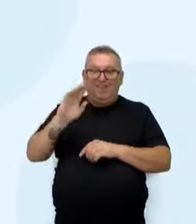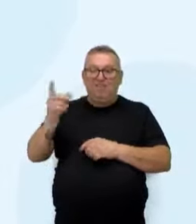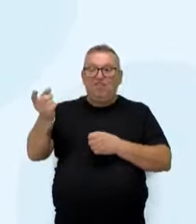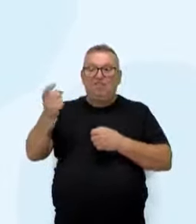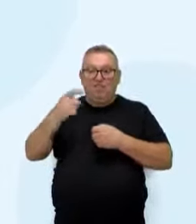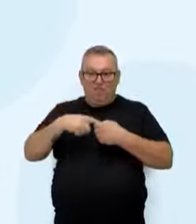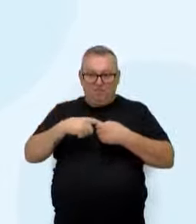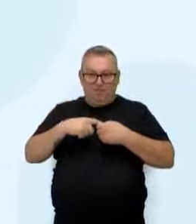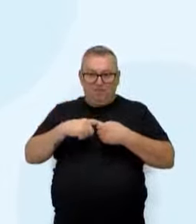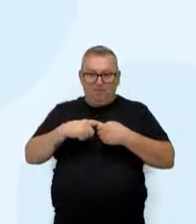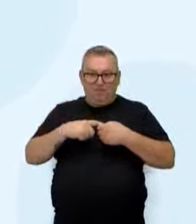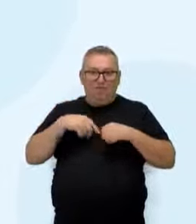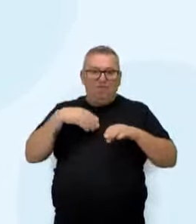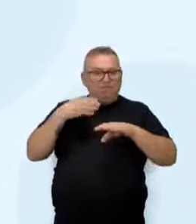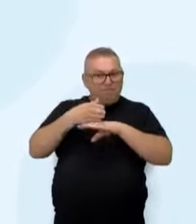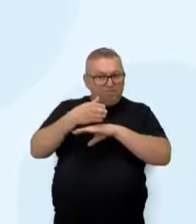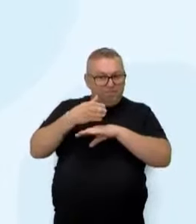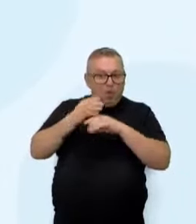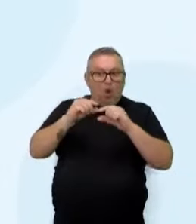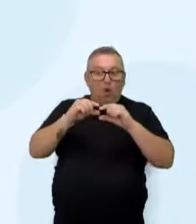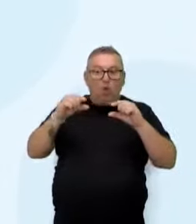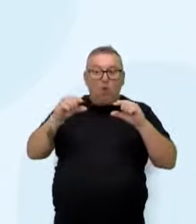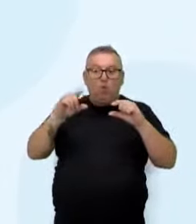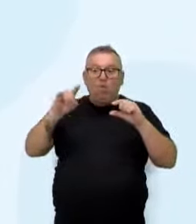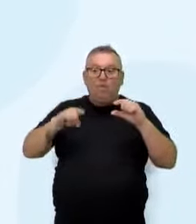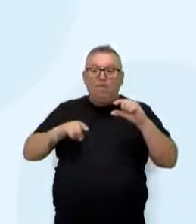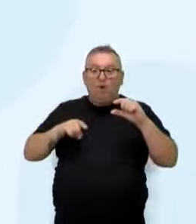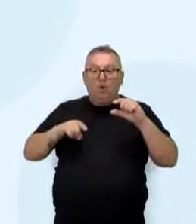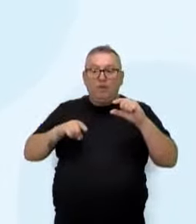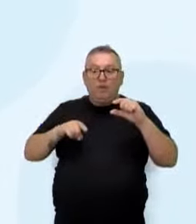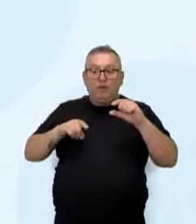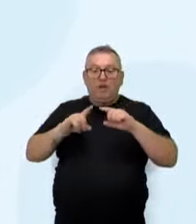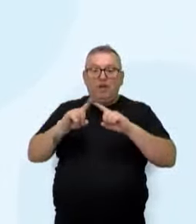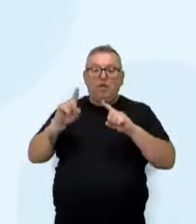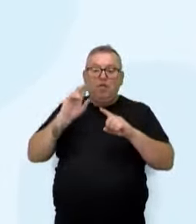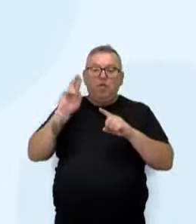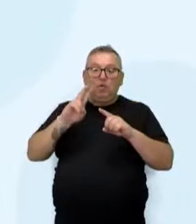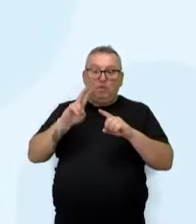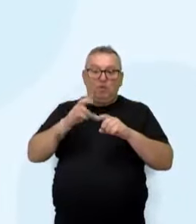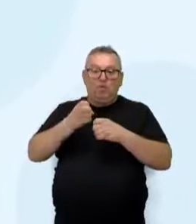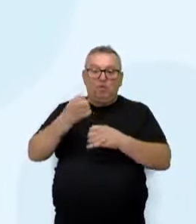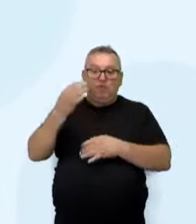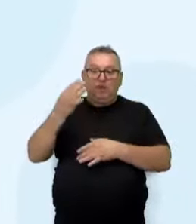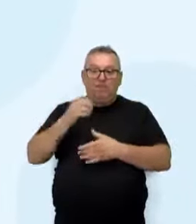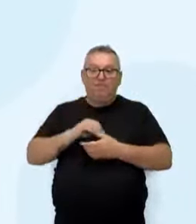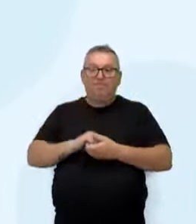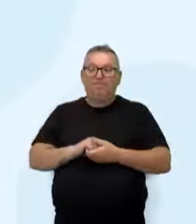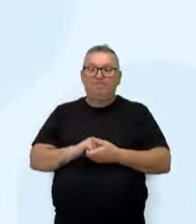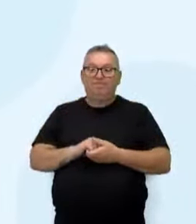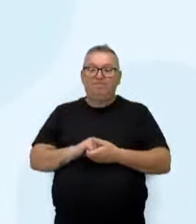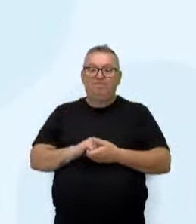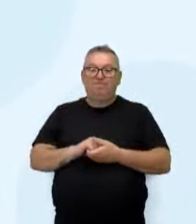para que vocês acessem aí o Google Forms e respondam para nós, ou coloquem aí pelo chat. Vamos lá?